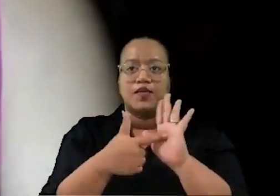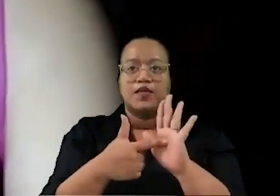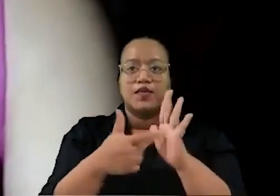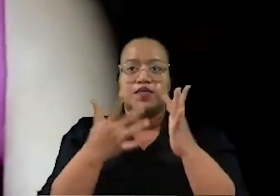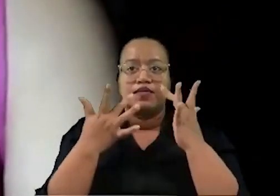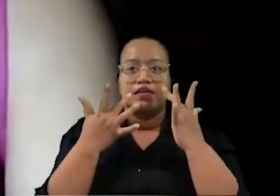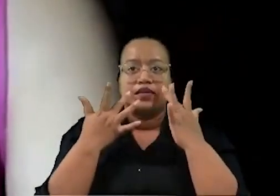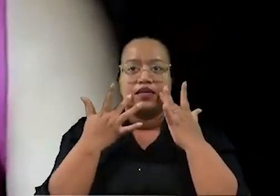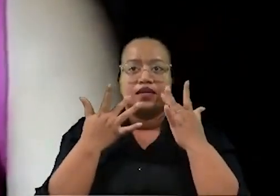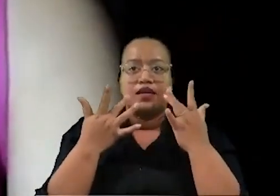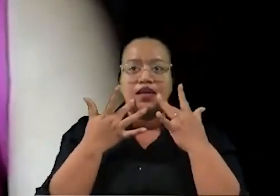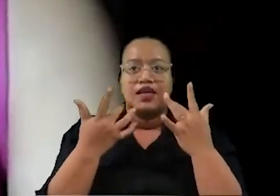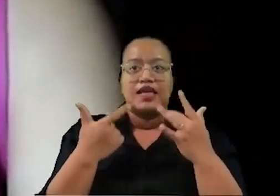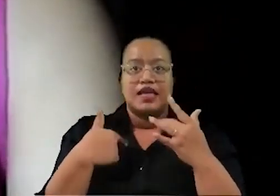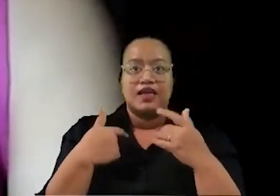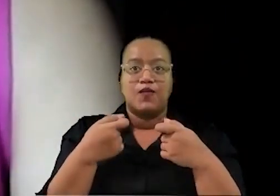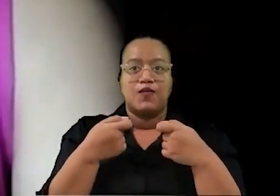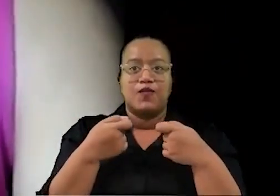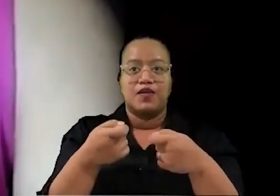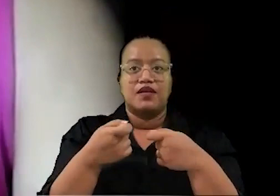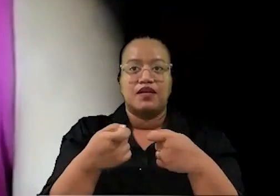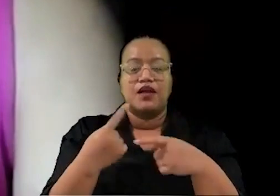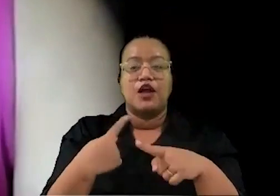pessoas tentarem